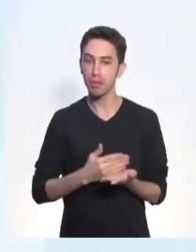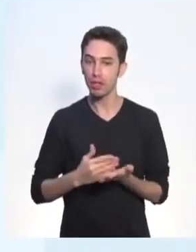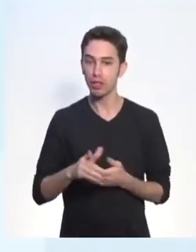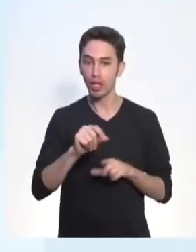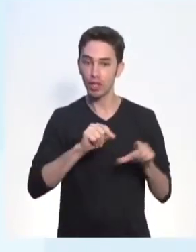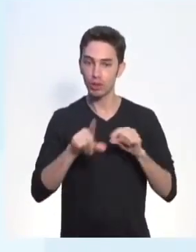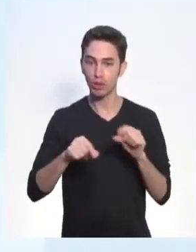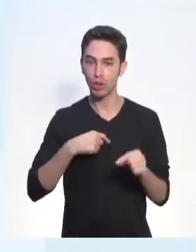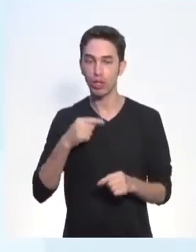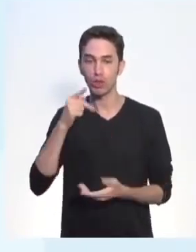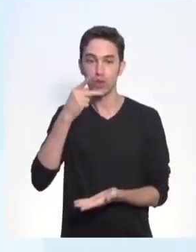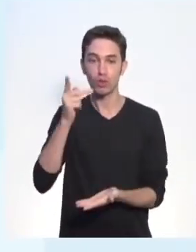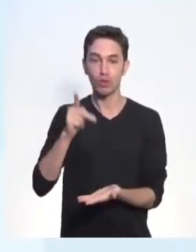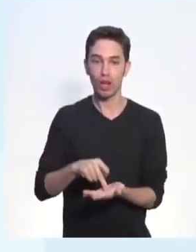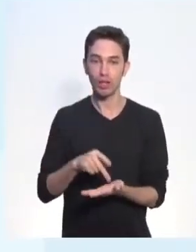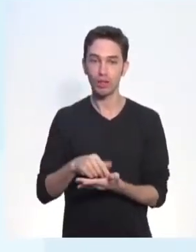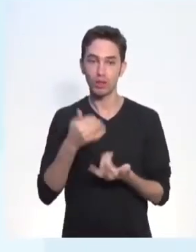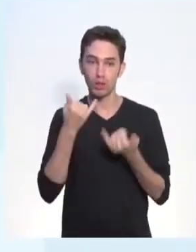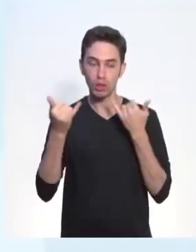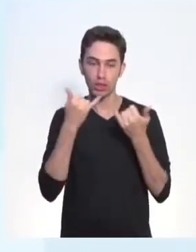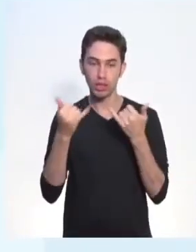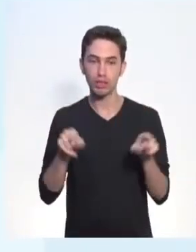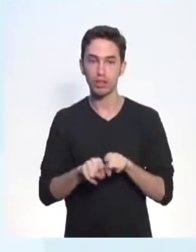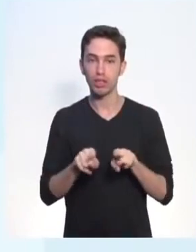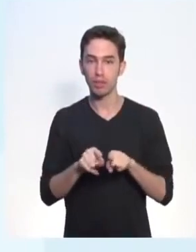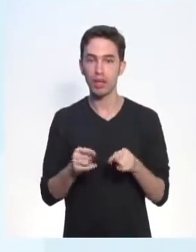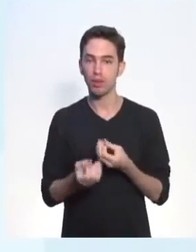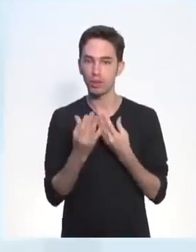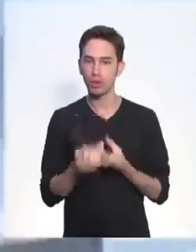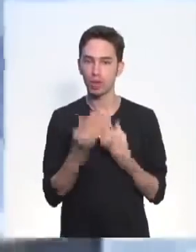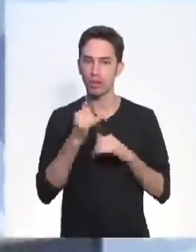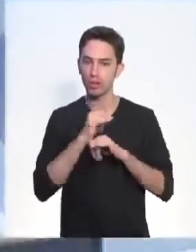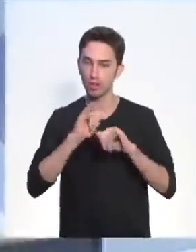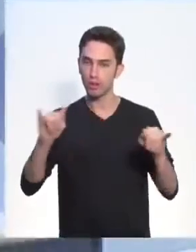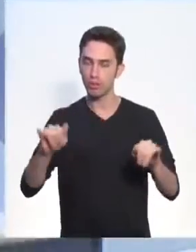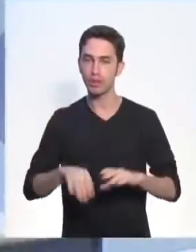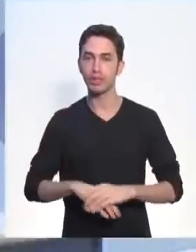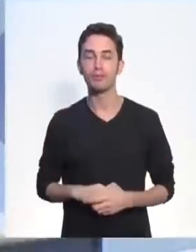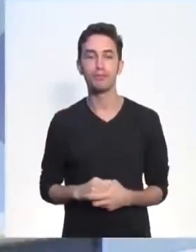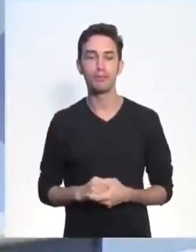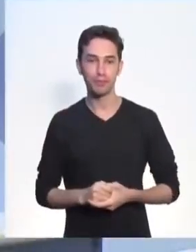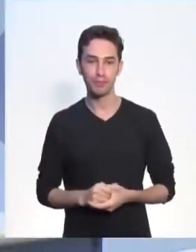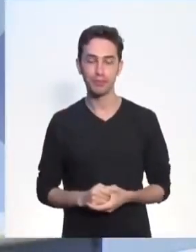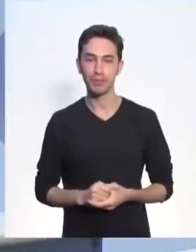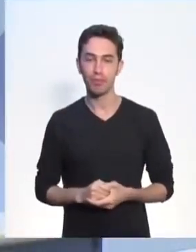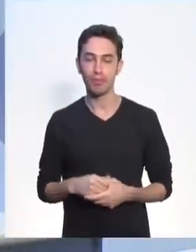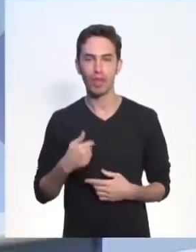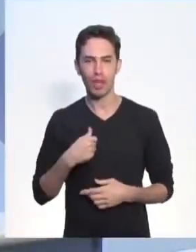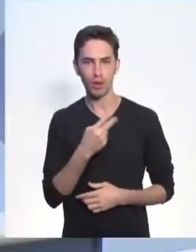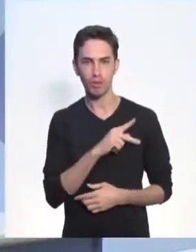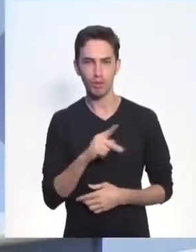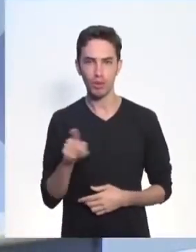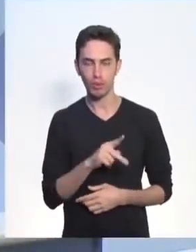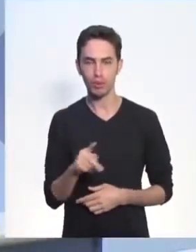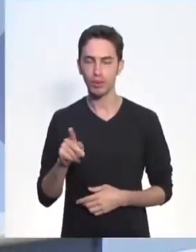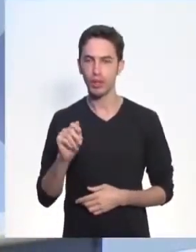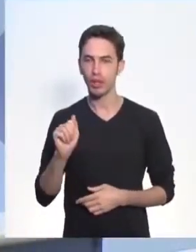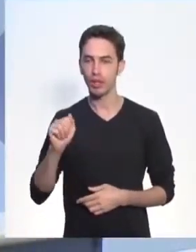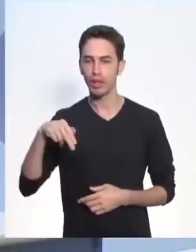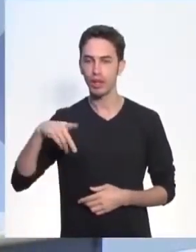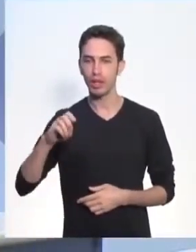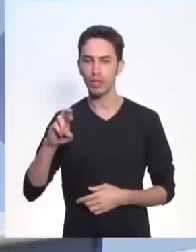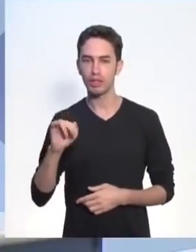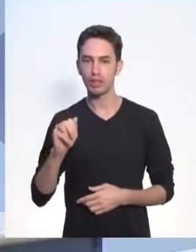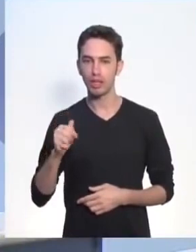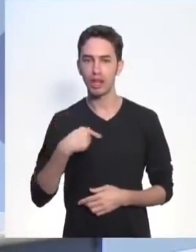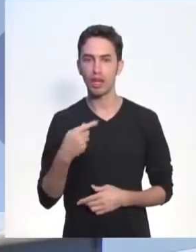celular, notebook, tablet, desktop, na produção de notícias. Vocês sabem, eu sou a professora Andréia, e hoje a gente tem